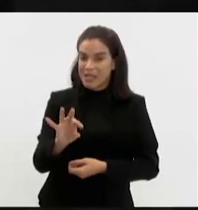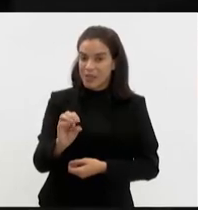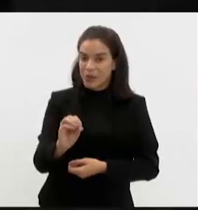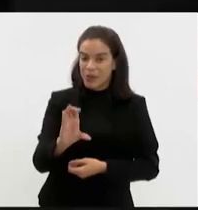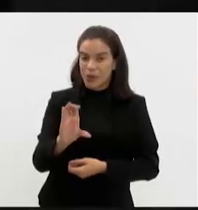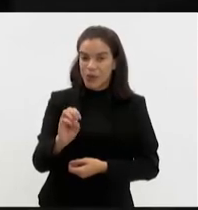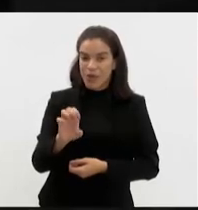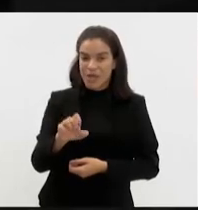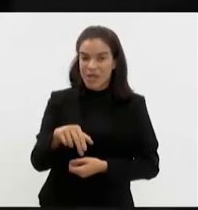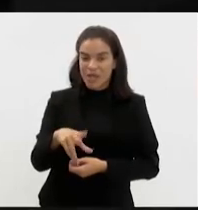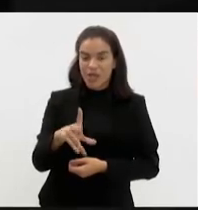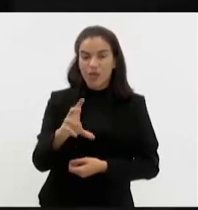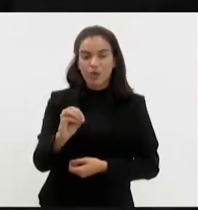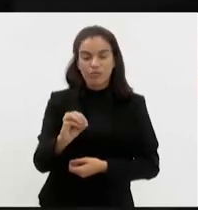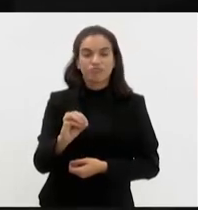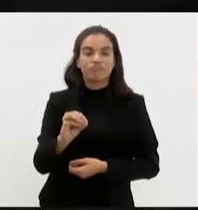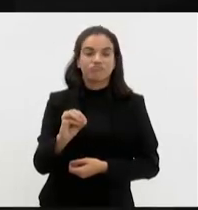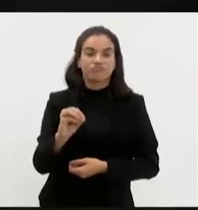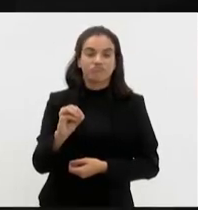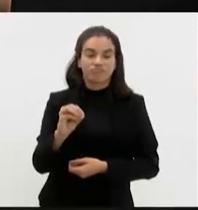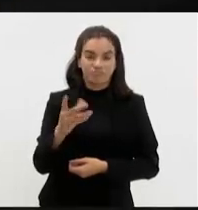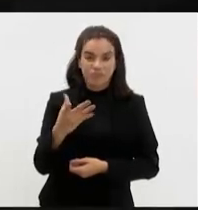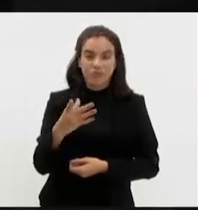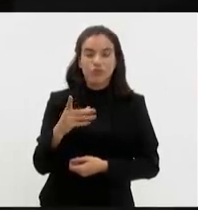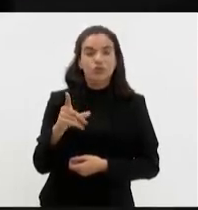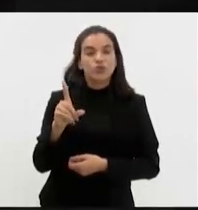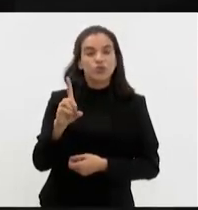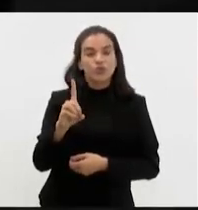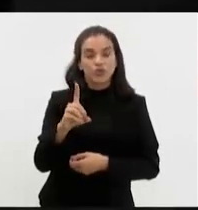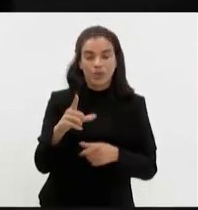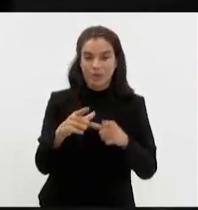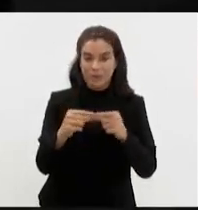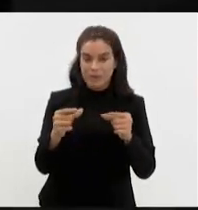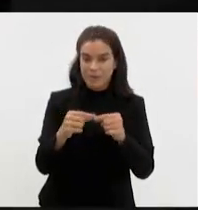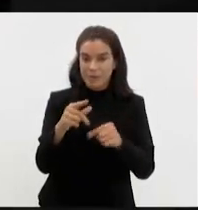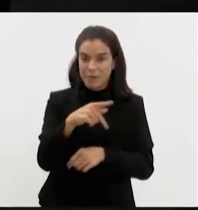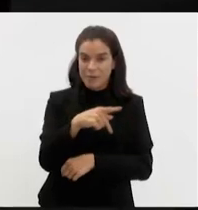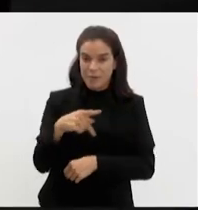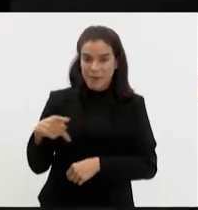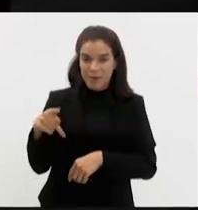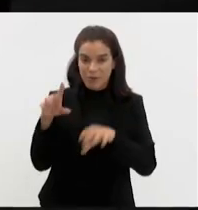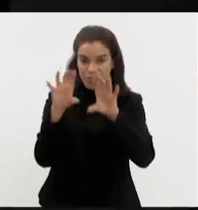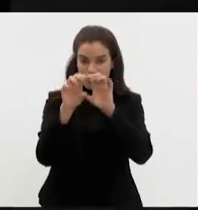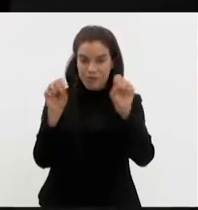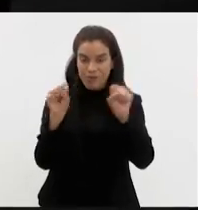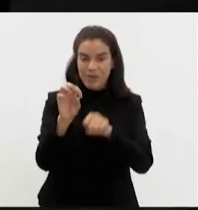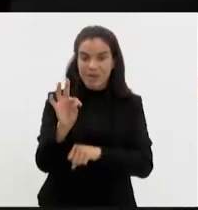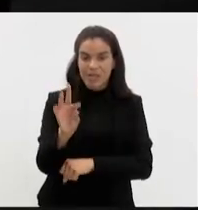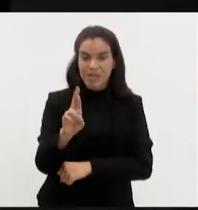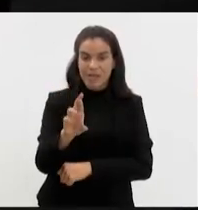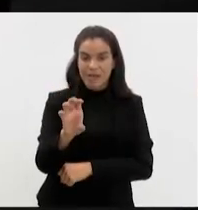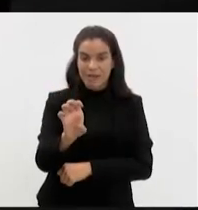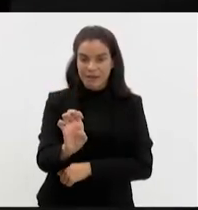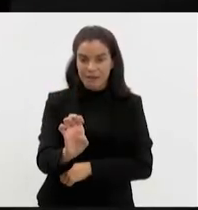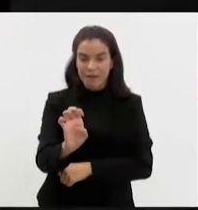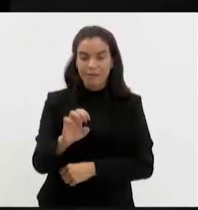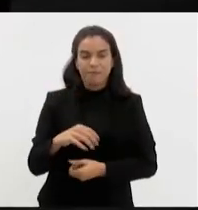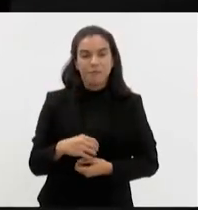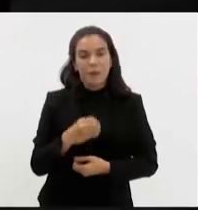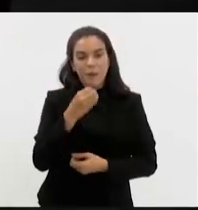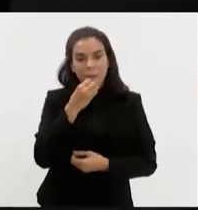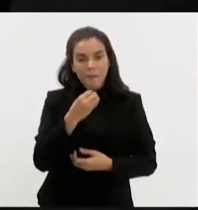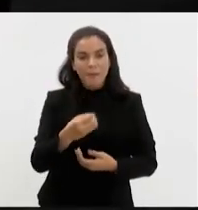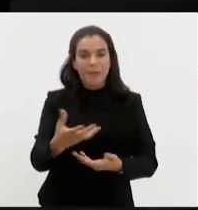Desembargador Tribunal Regional do Distrito Federal presidente do TRE do Distrito Federal seja